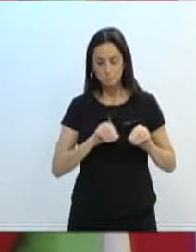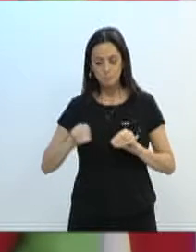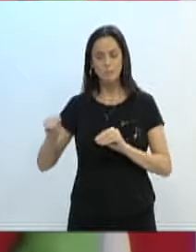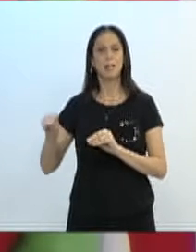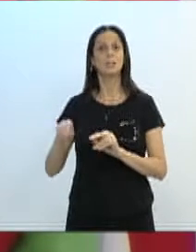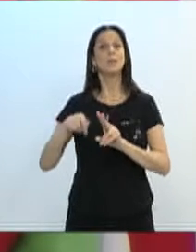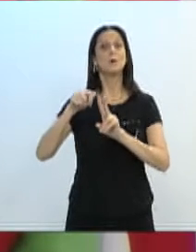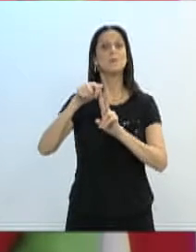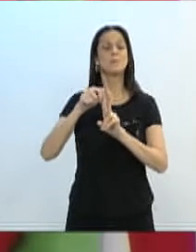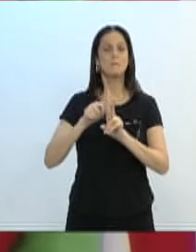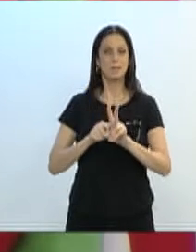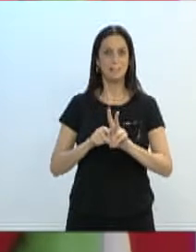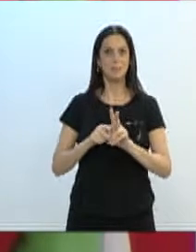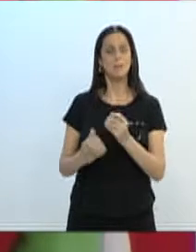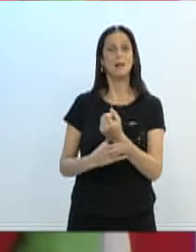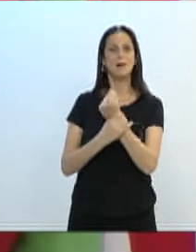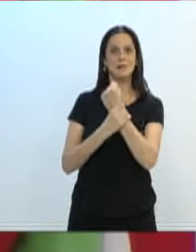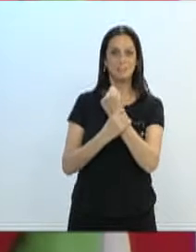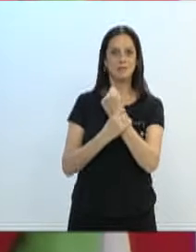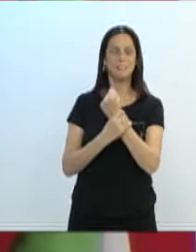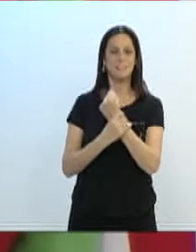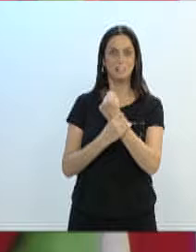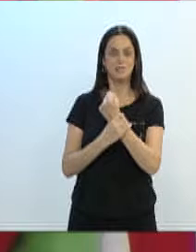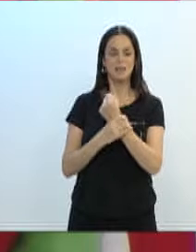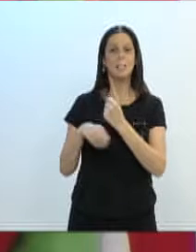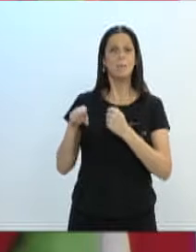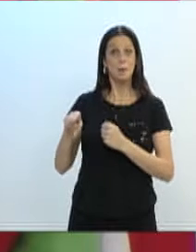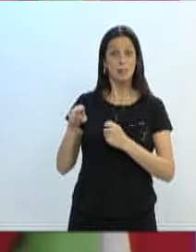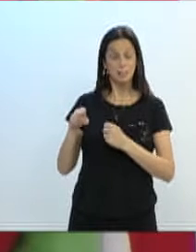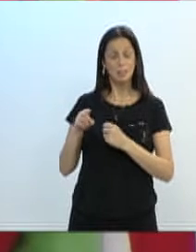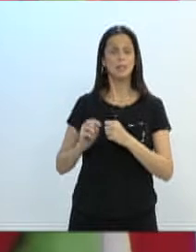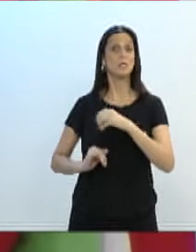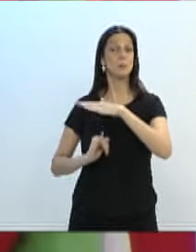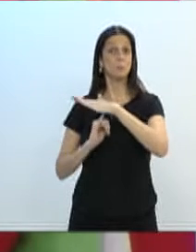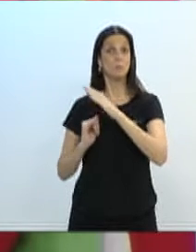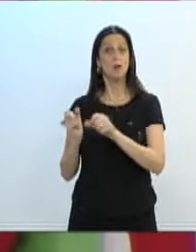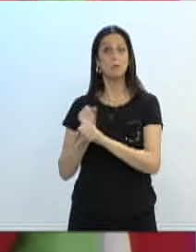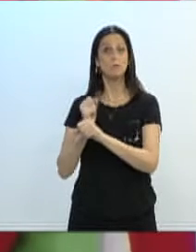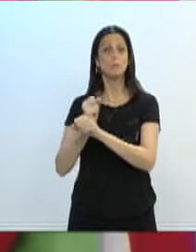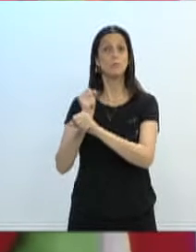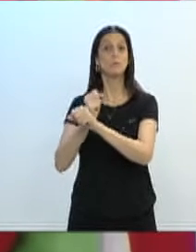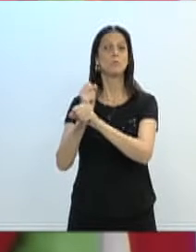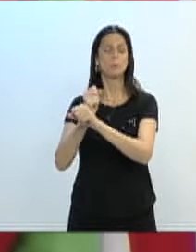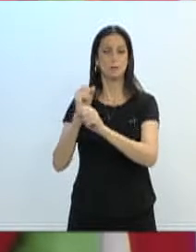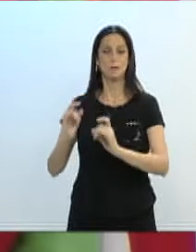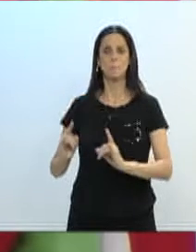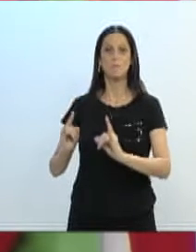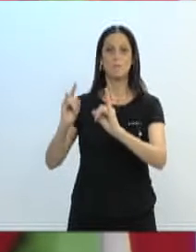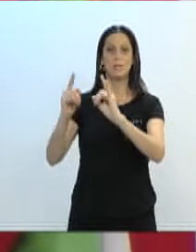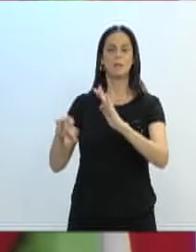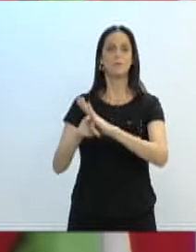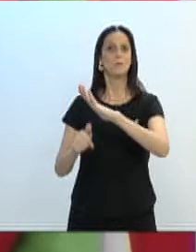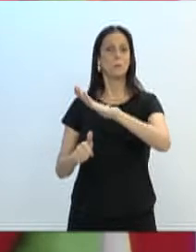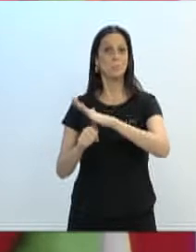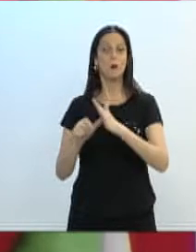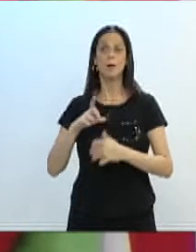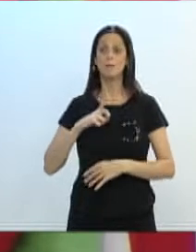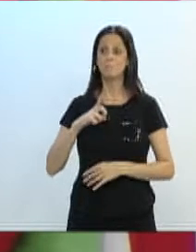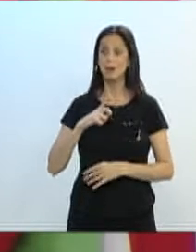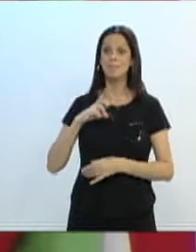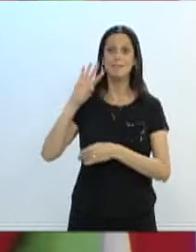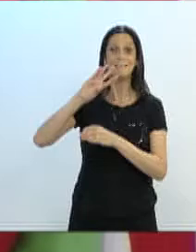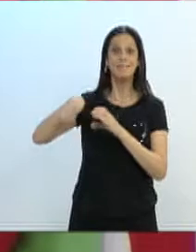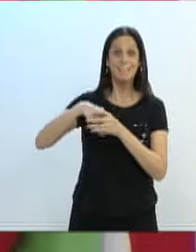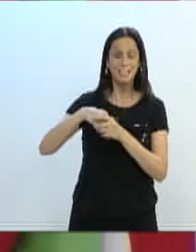gente possa garantir a sede da reitoria do Instituto Federal aqui. Será um novo equipamento público, com auditórios, áreas de lazer,